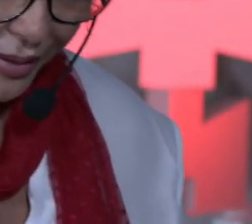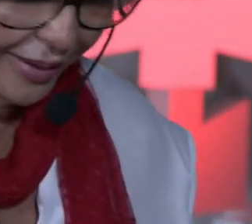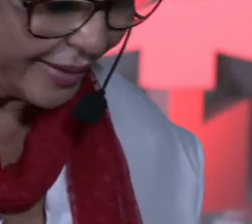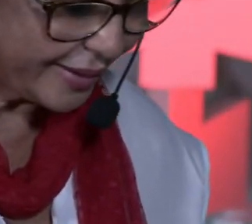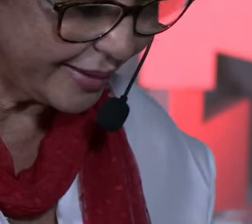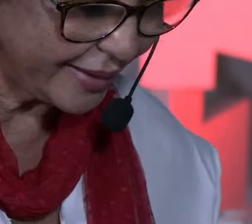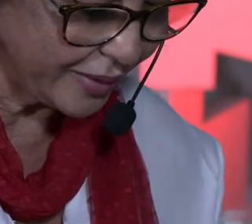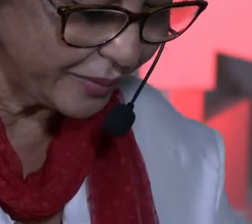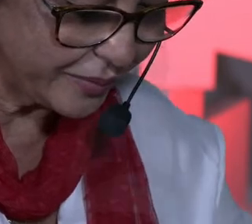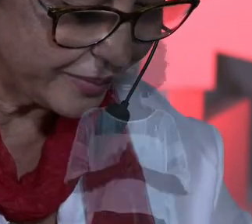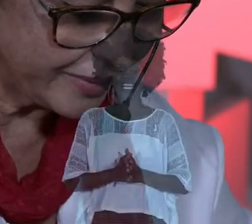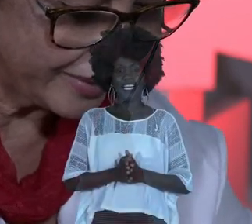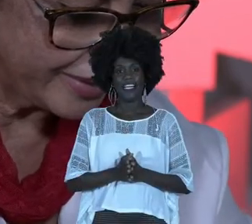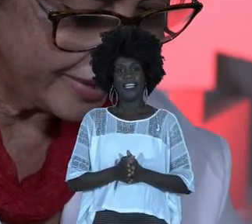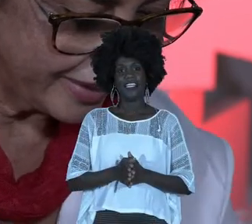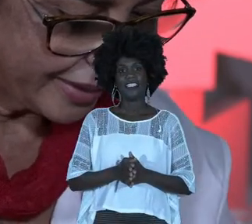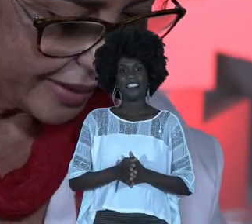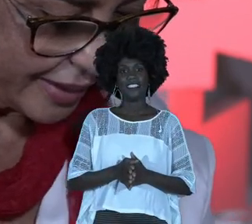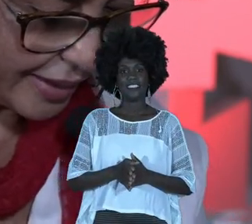Bom, então,